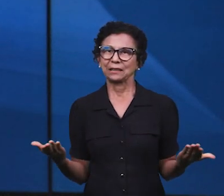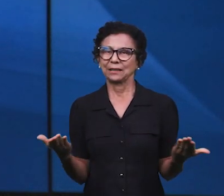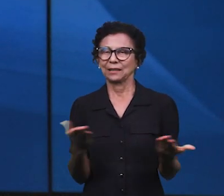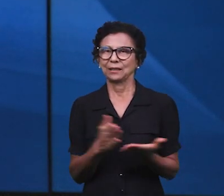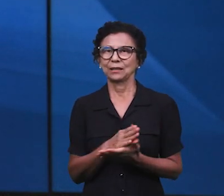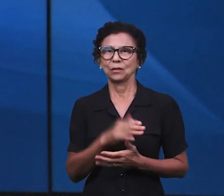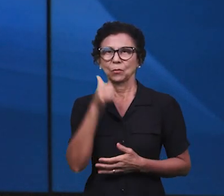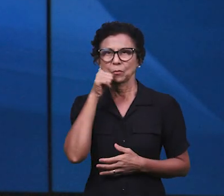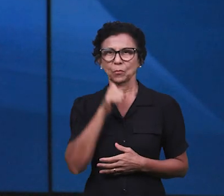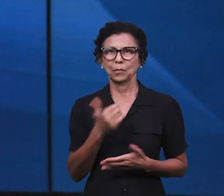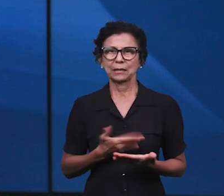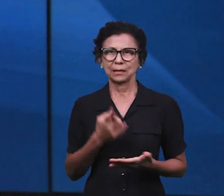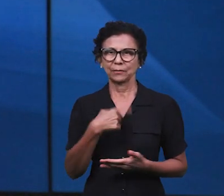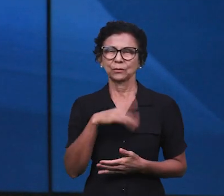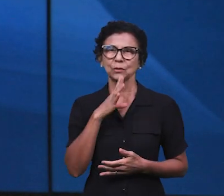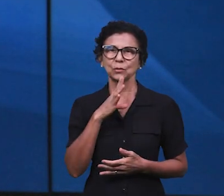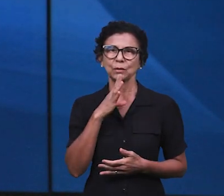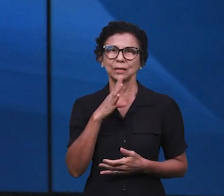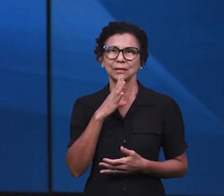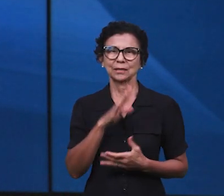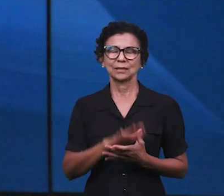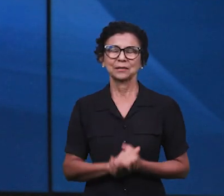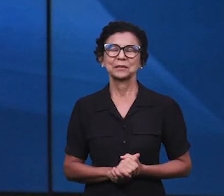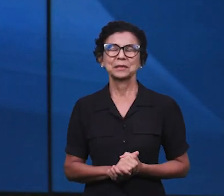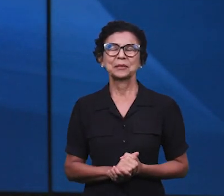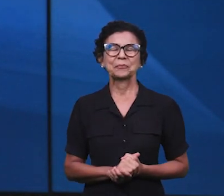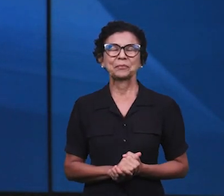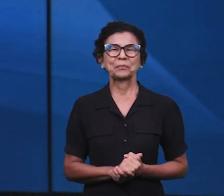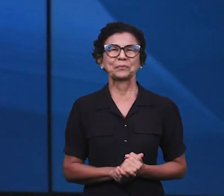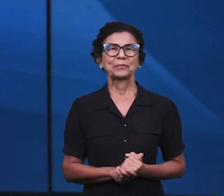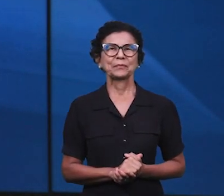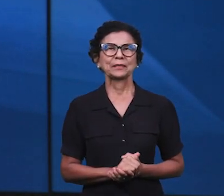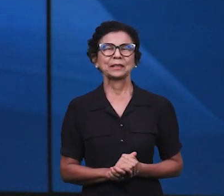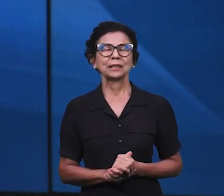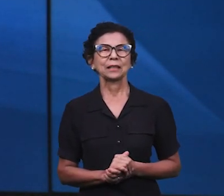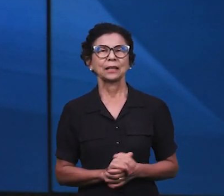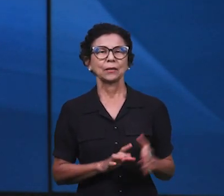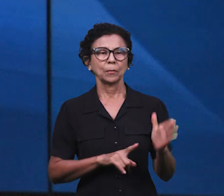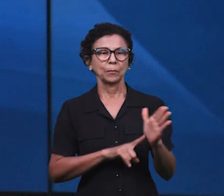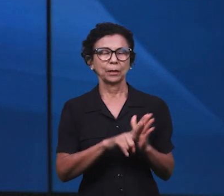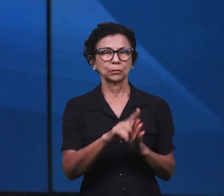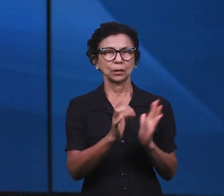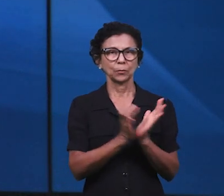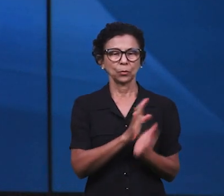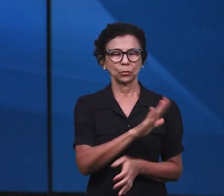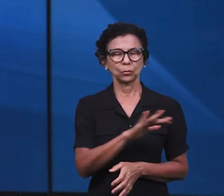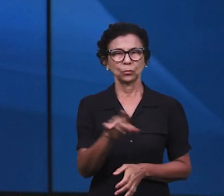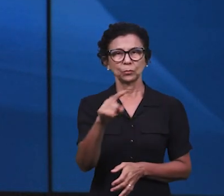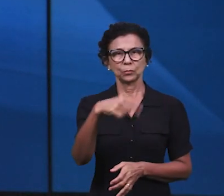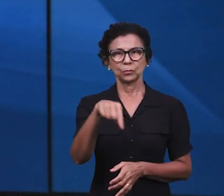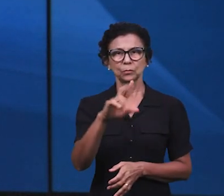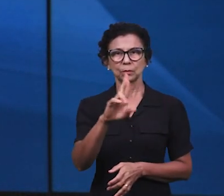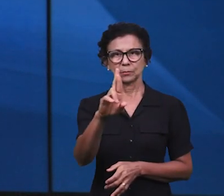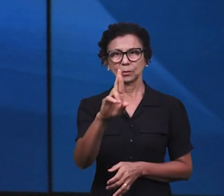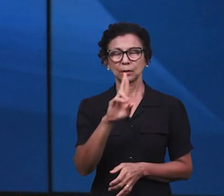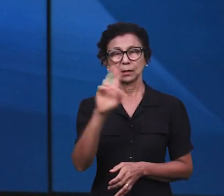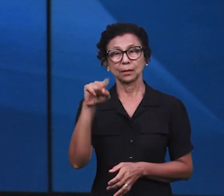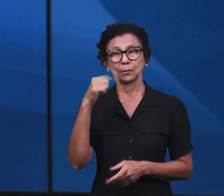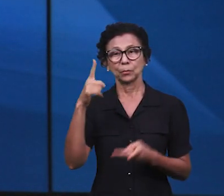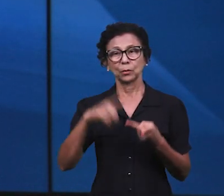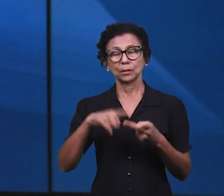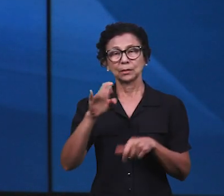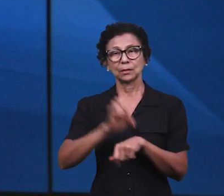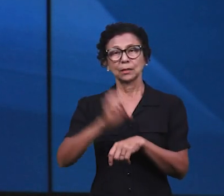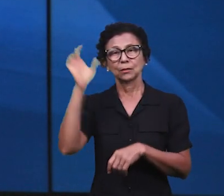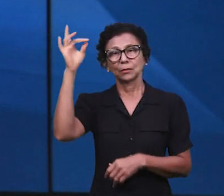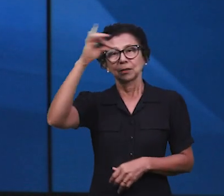está no centro do grupo, que é a Elianai. Ela vai fazer a pergunta e todos vão responder. Depois, no estado